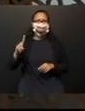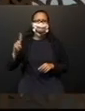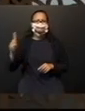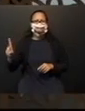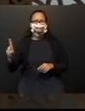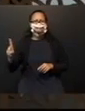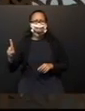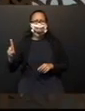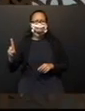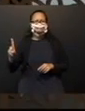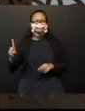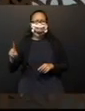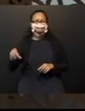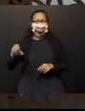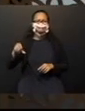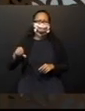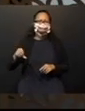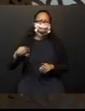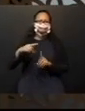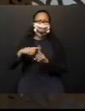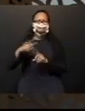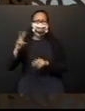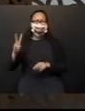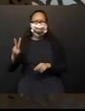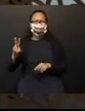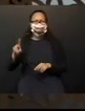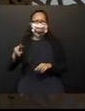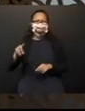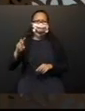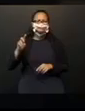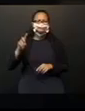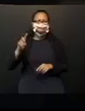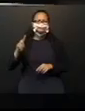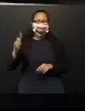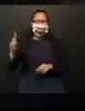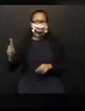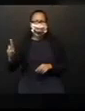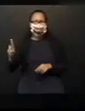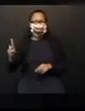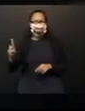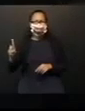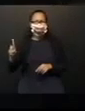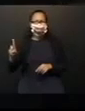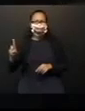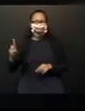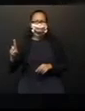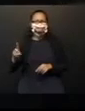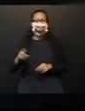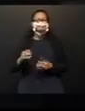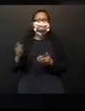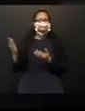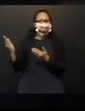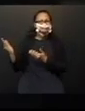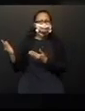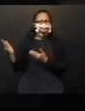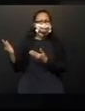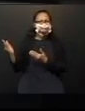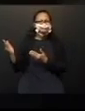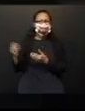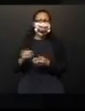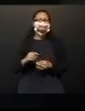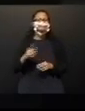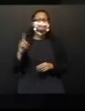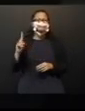unidade. 9 mais 2, 11, mais 1, 12, sobe a centena, vem para a dezena. 1 mais